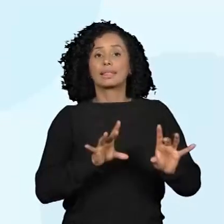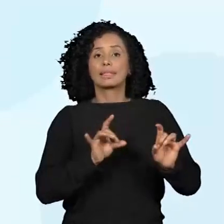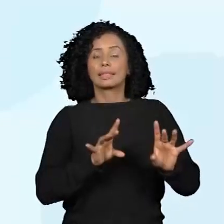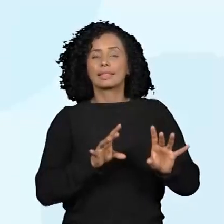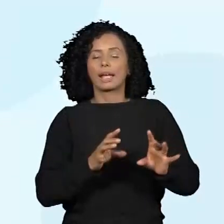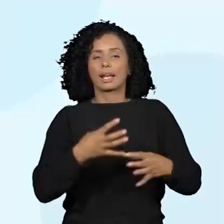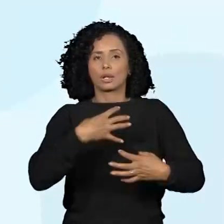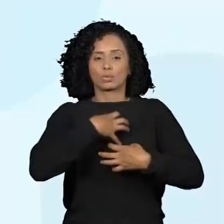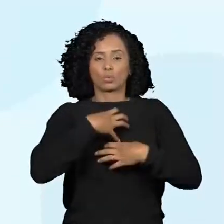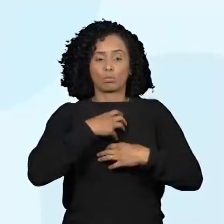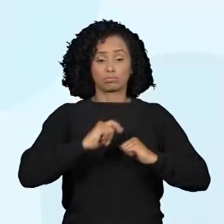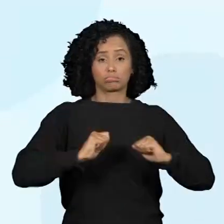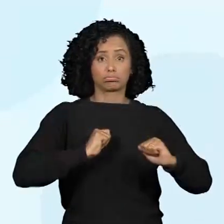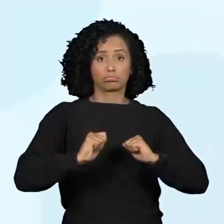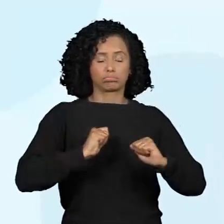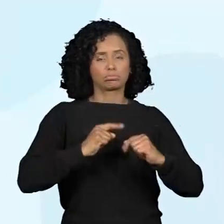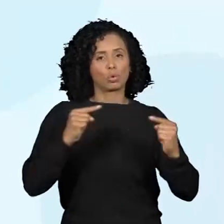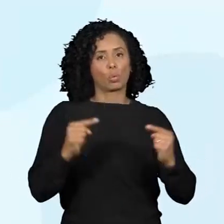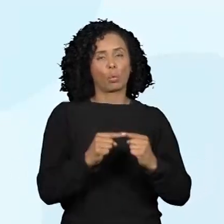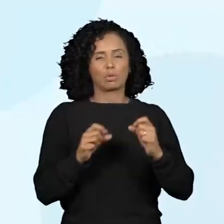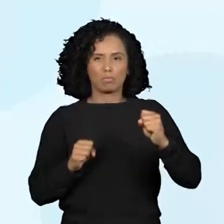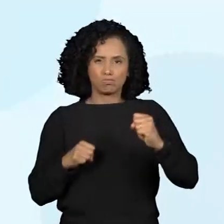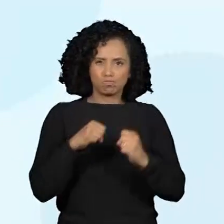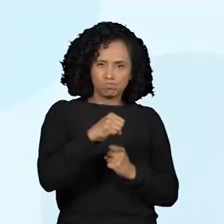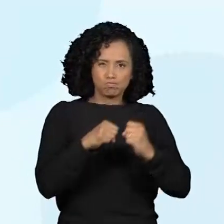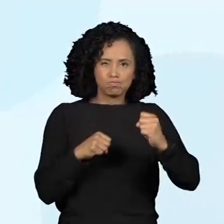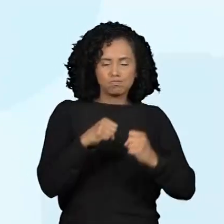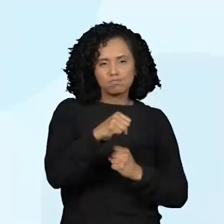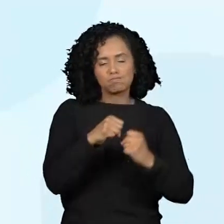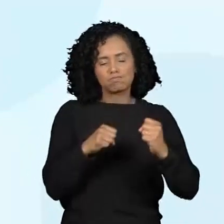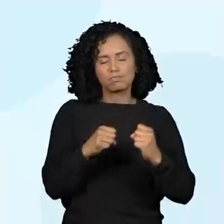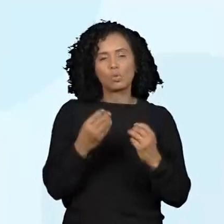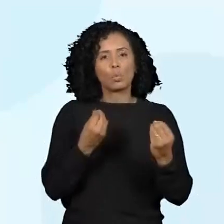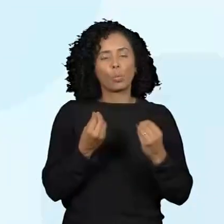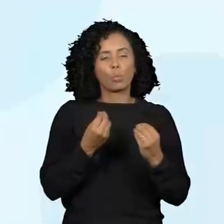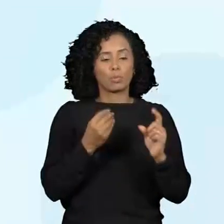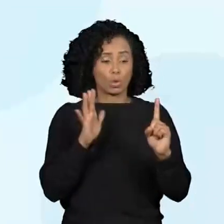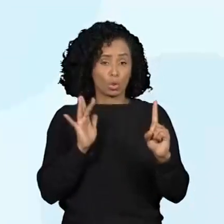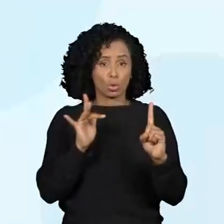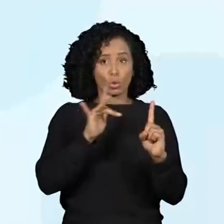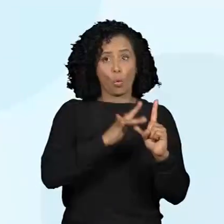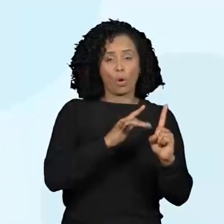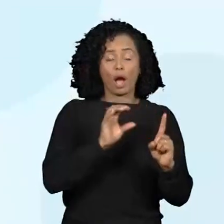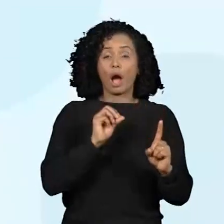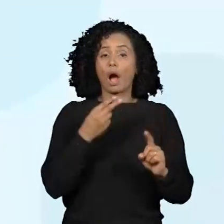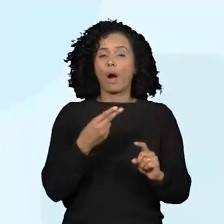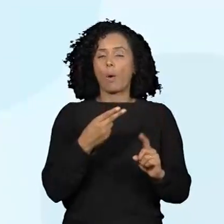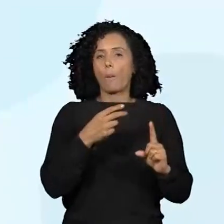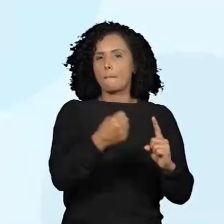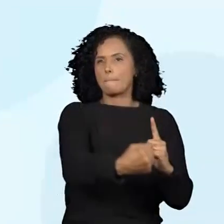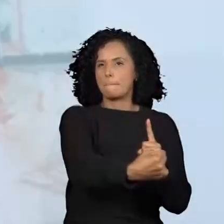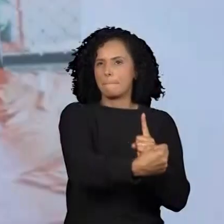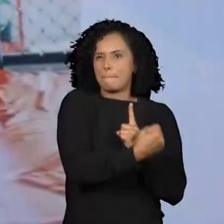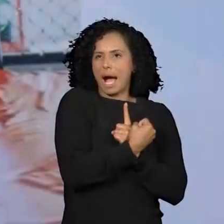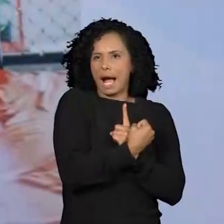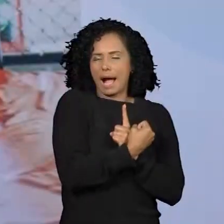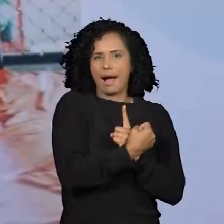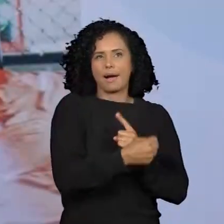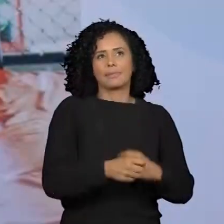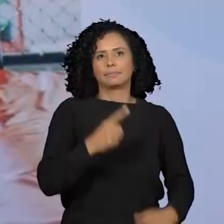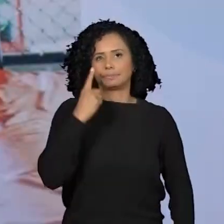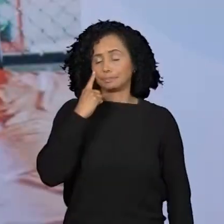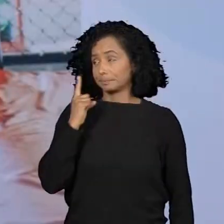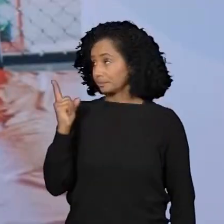percussão estão envolvidas e tem como objetivo tocar e ou agarrar o adversário. Então,